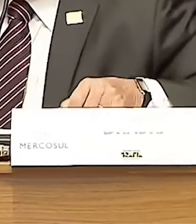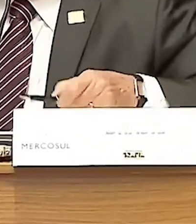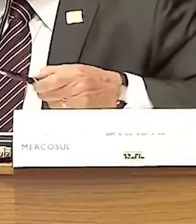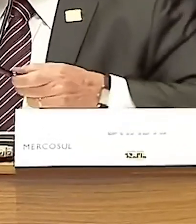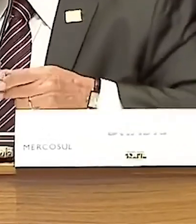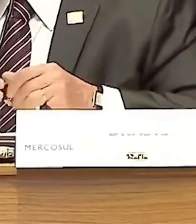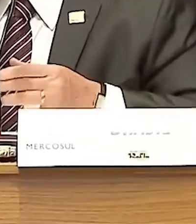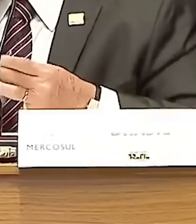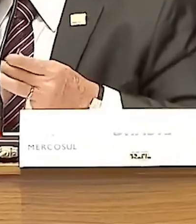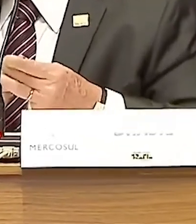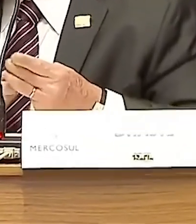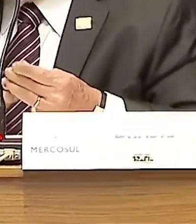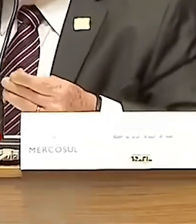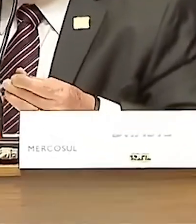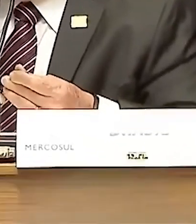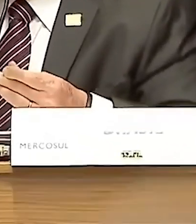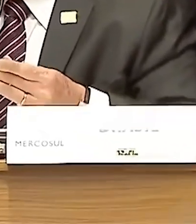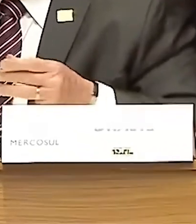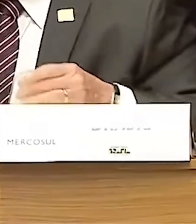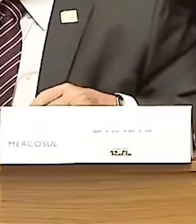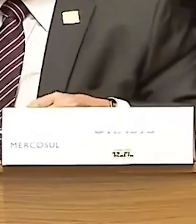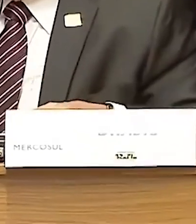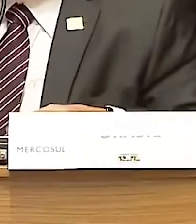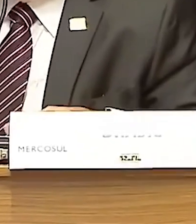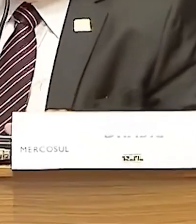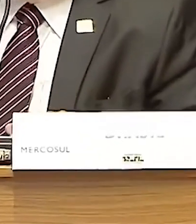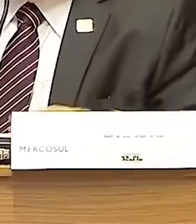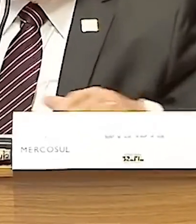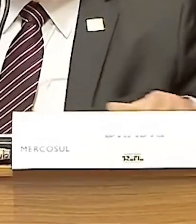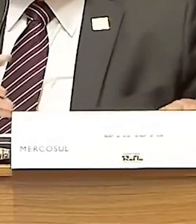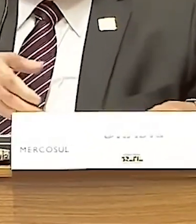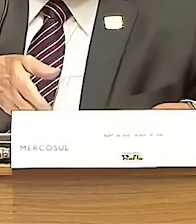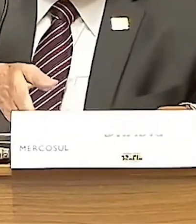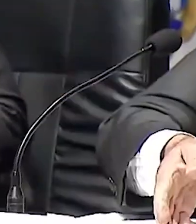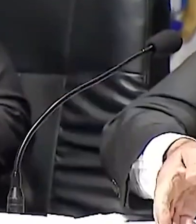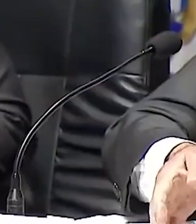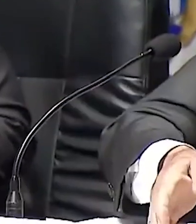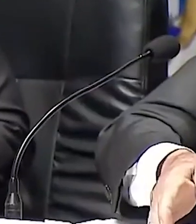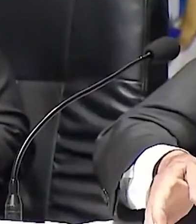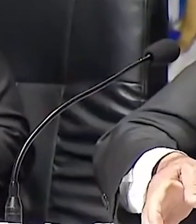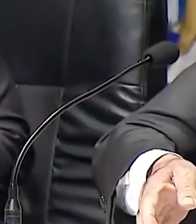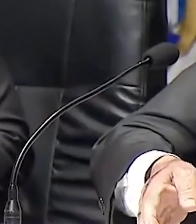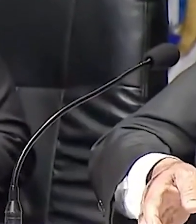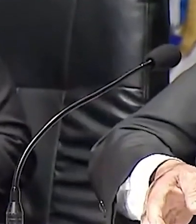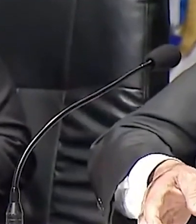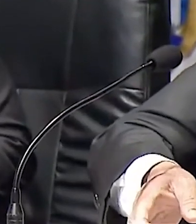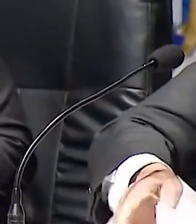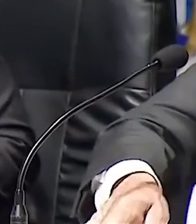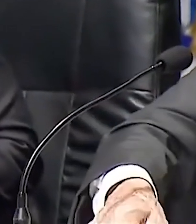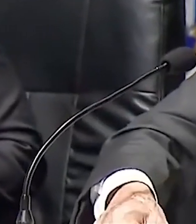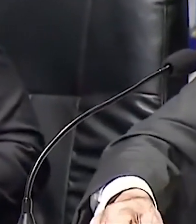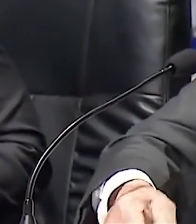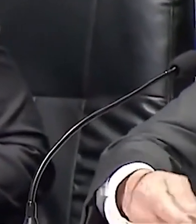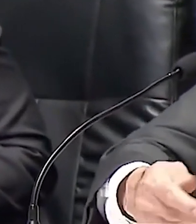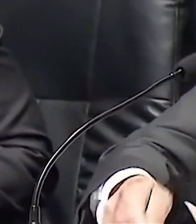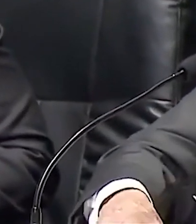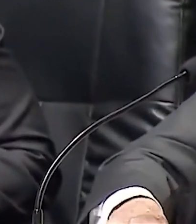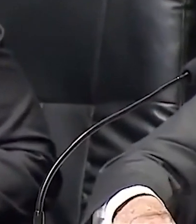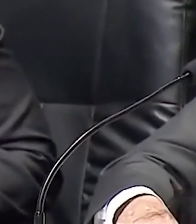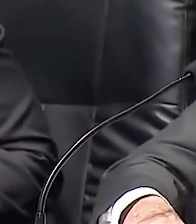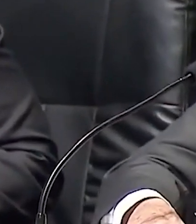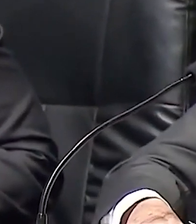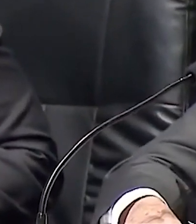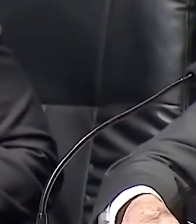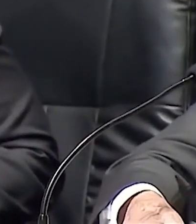Muchas gracias, querido presidente Lula. Al terminar esta cumbre en el